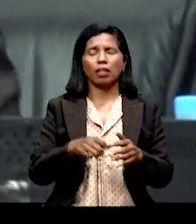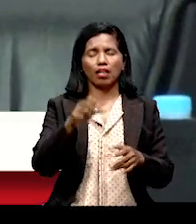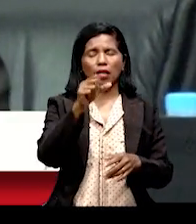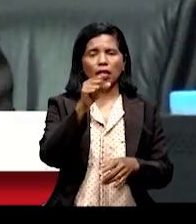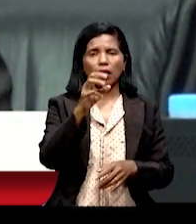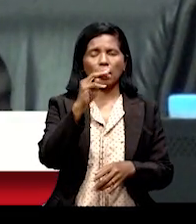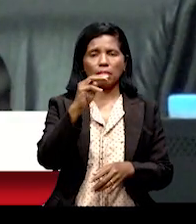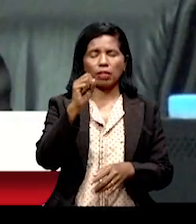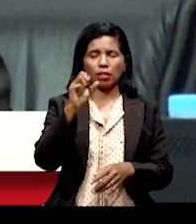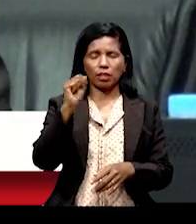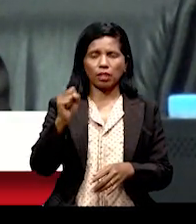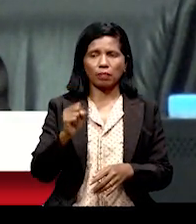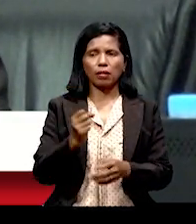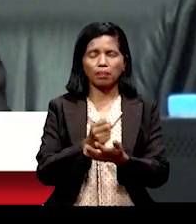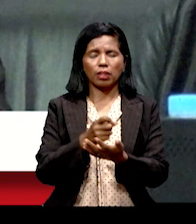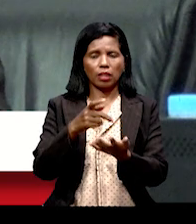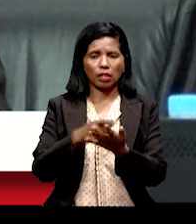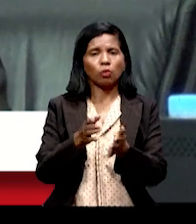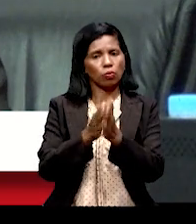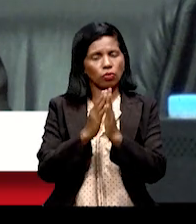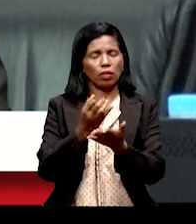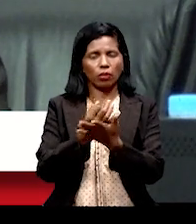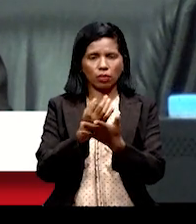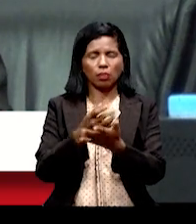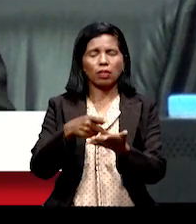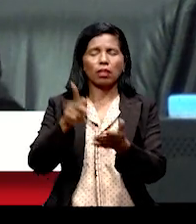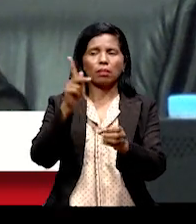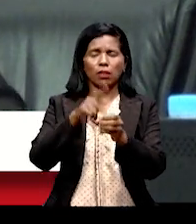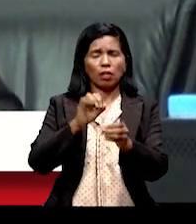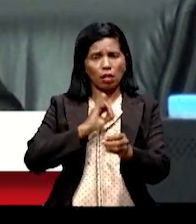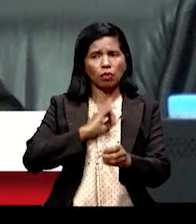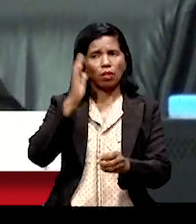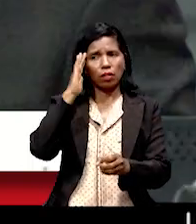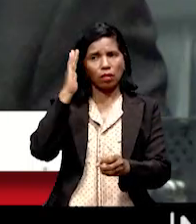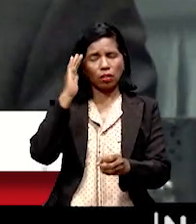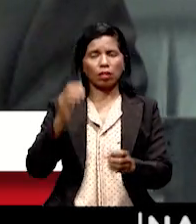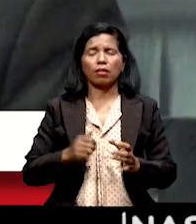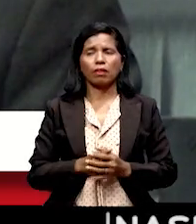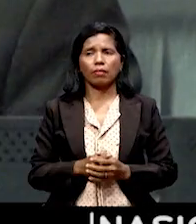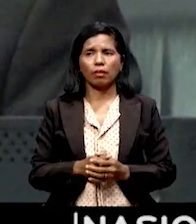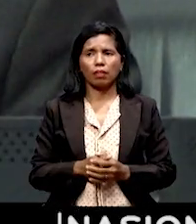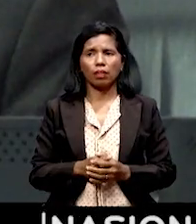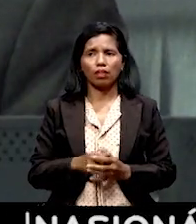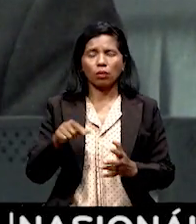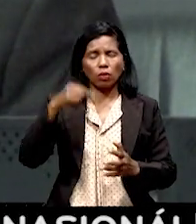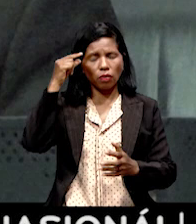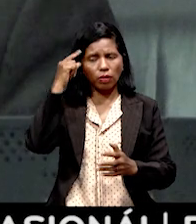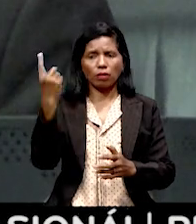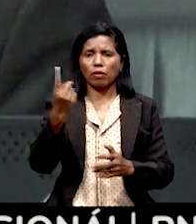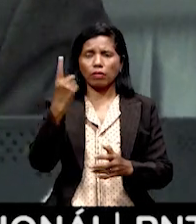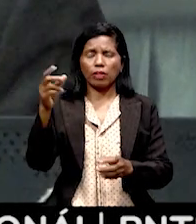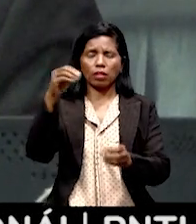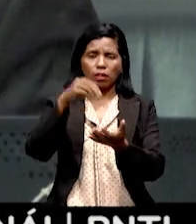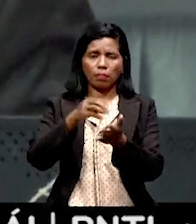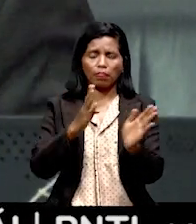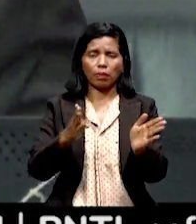social, né? Que é bahalo, anessa, né? Bebe. Bahau atende muito bem, catané lá. O governo sempre